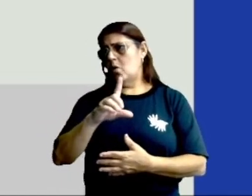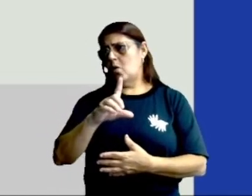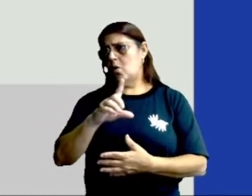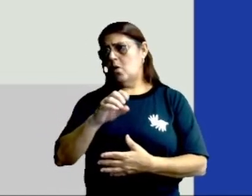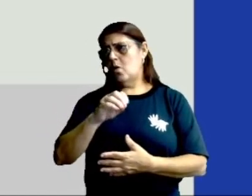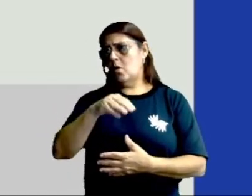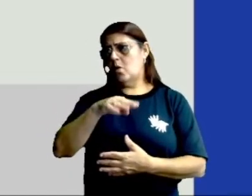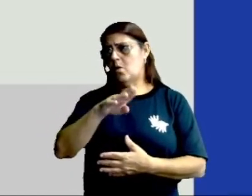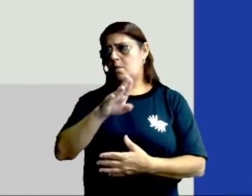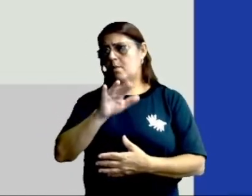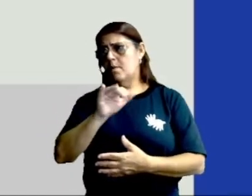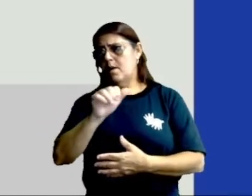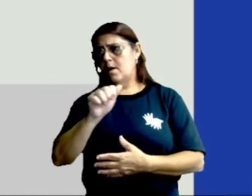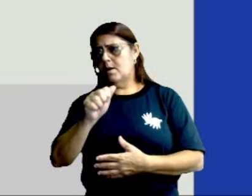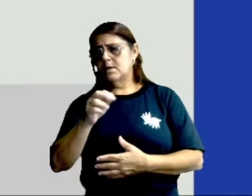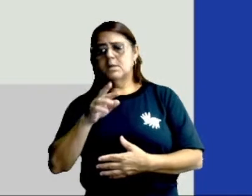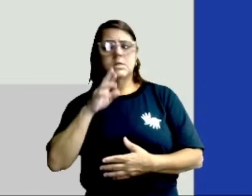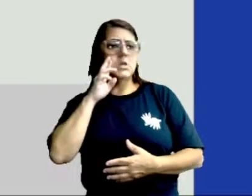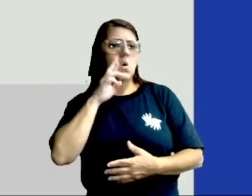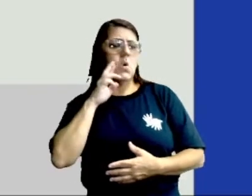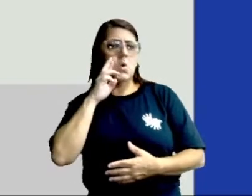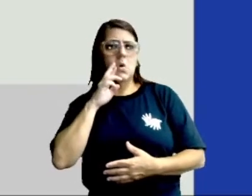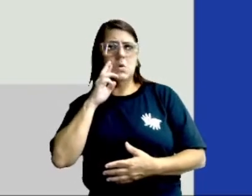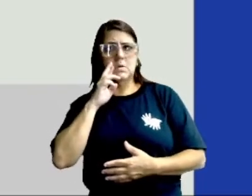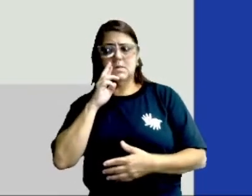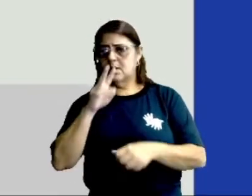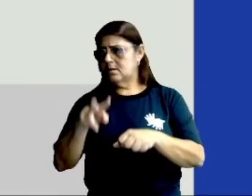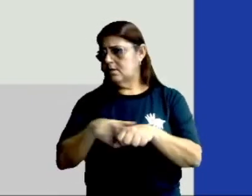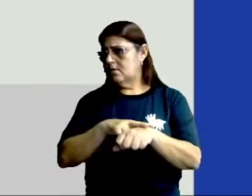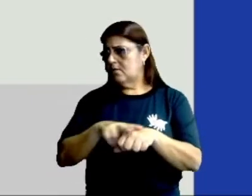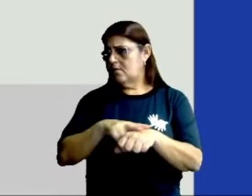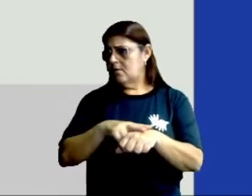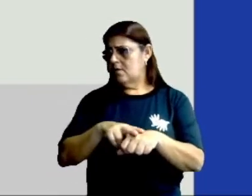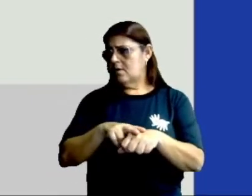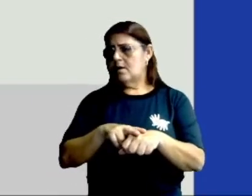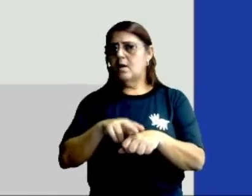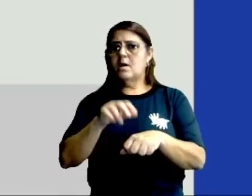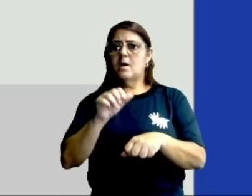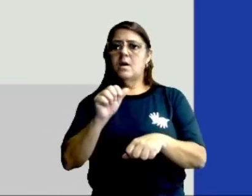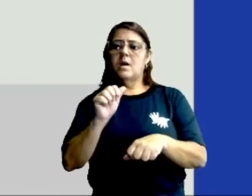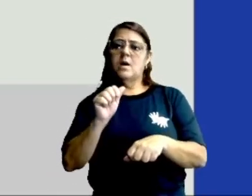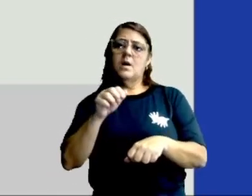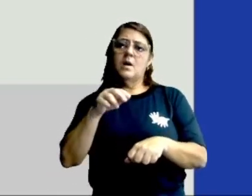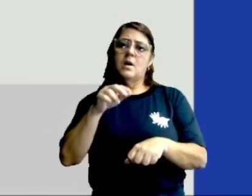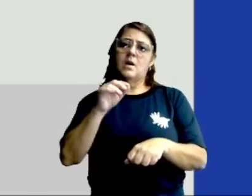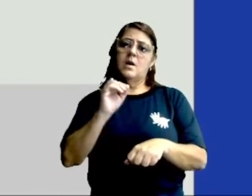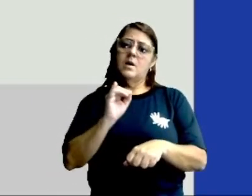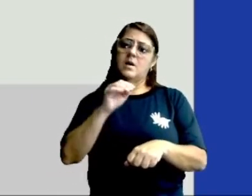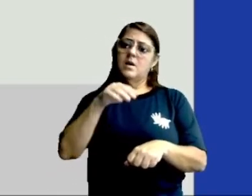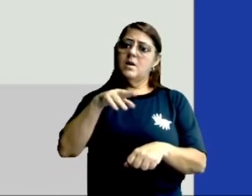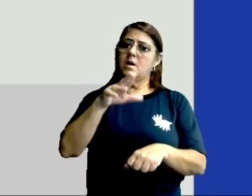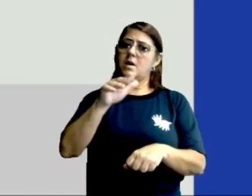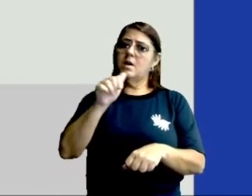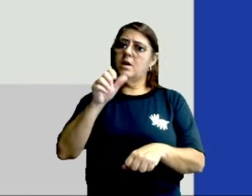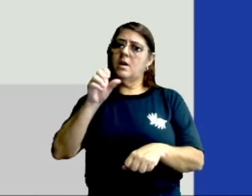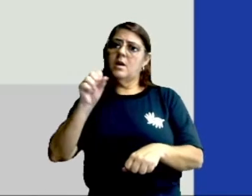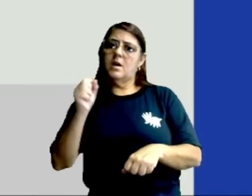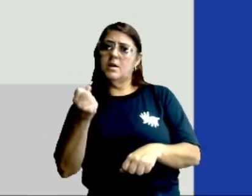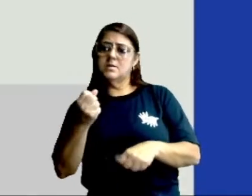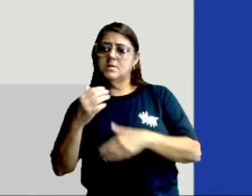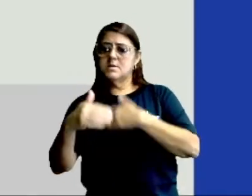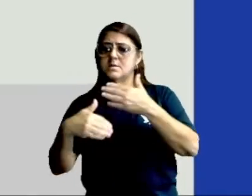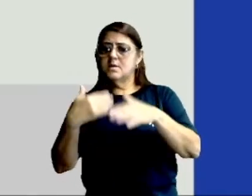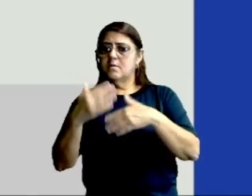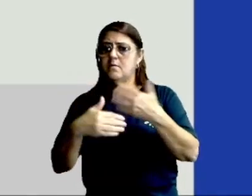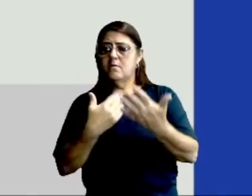rosa é Mesoamérica. A região que vocês estão vendo de verde são os Andes, que é onde a sociedade inca se desenvolveu. E é